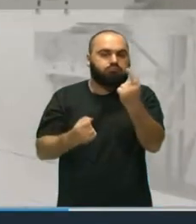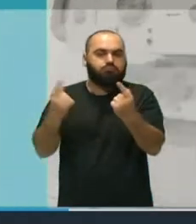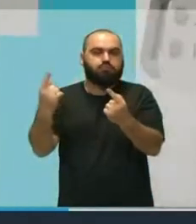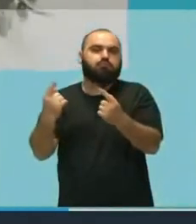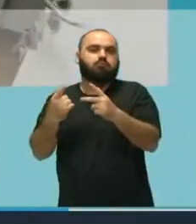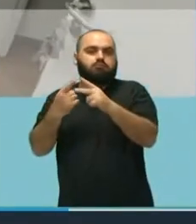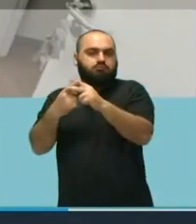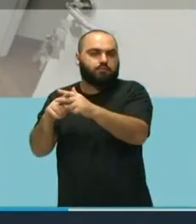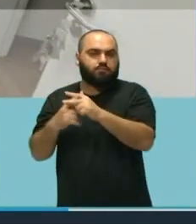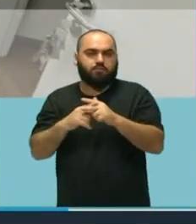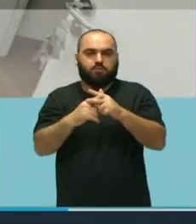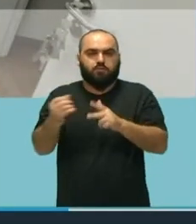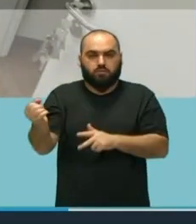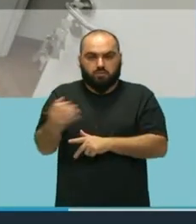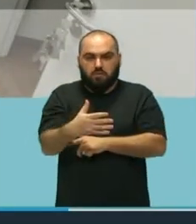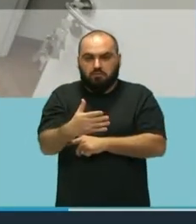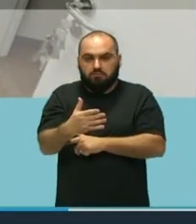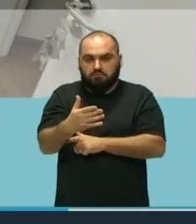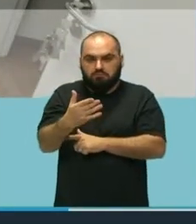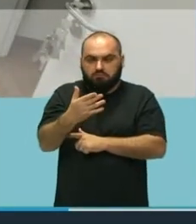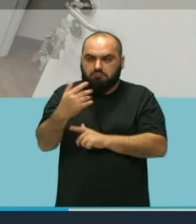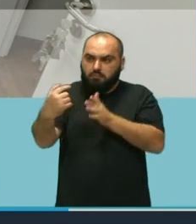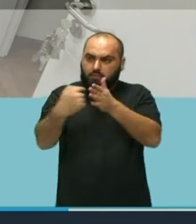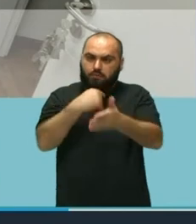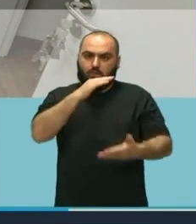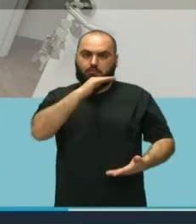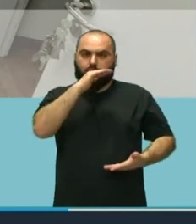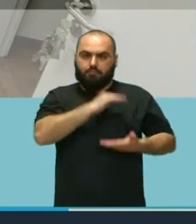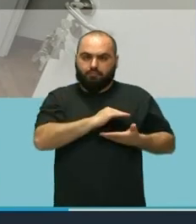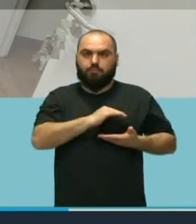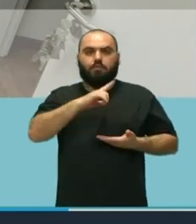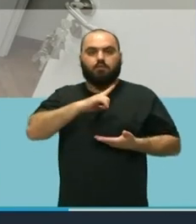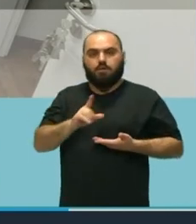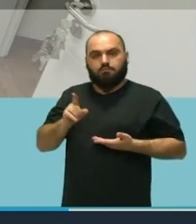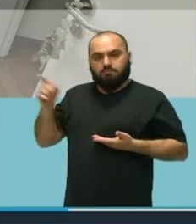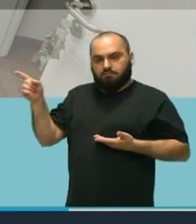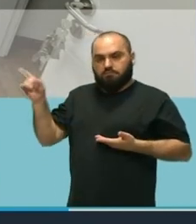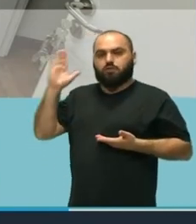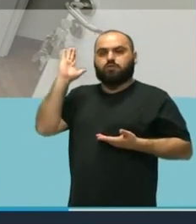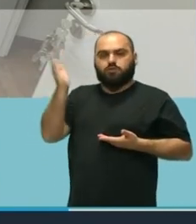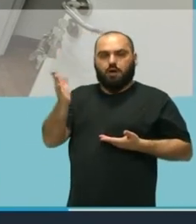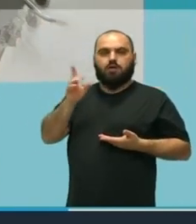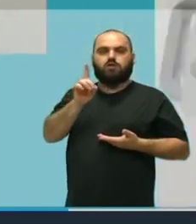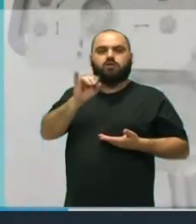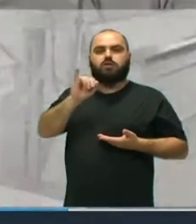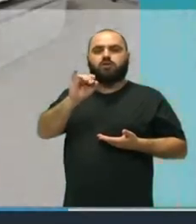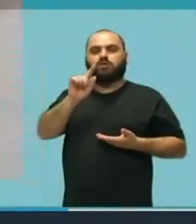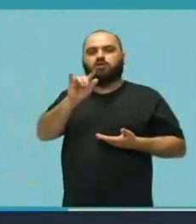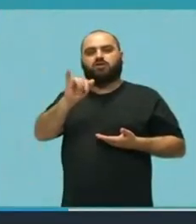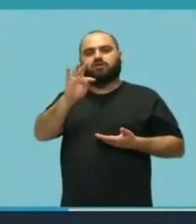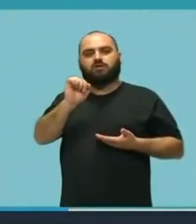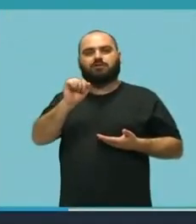das vindas, nos perguntaram sobre mamógrafo. Está aí o mamógrafo já instalado, um mamógrafo digital.